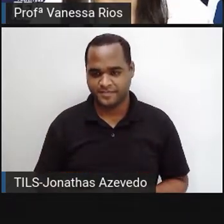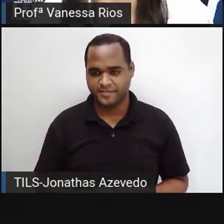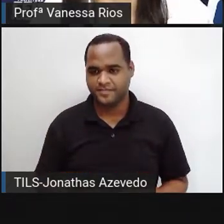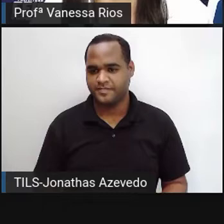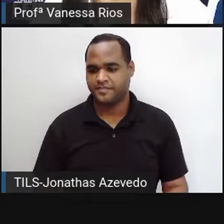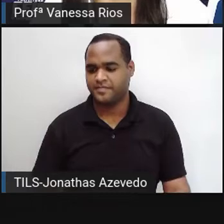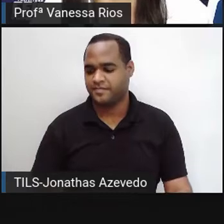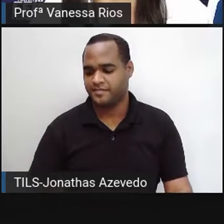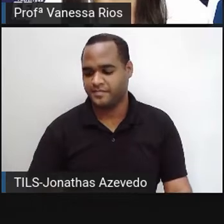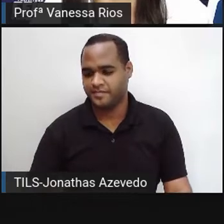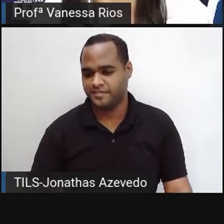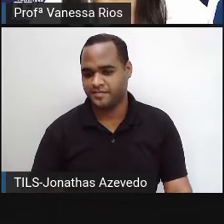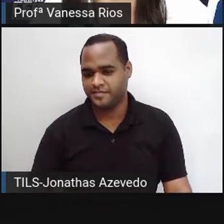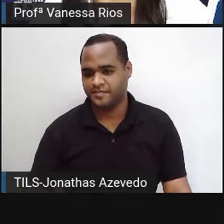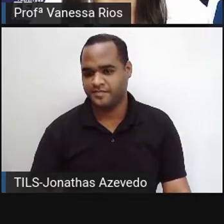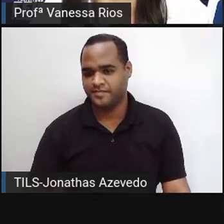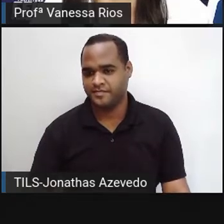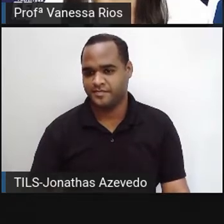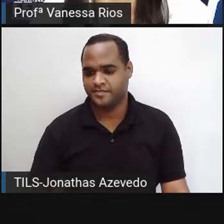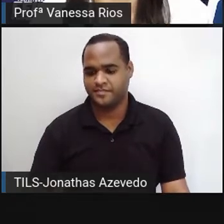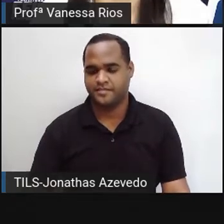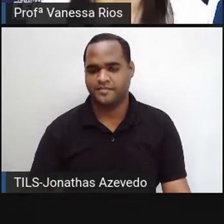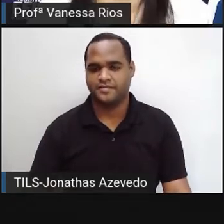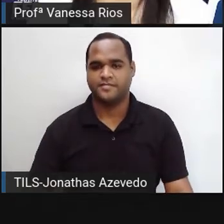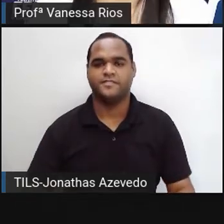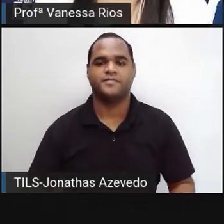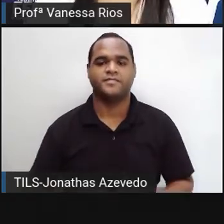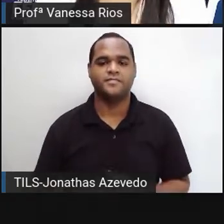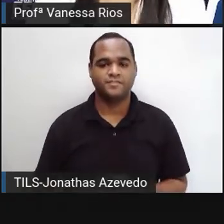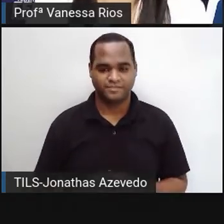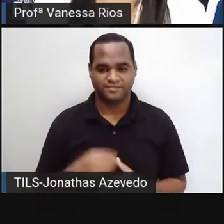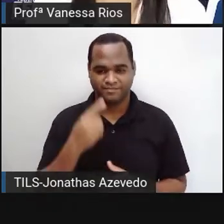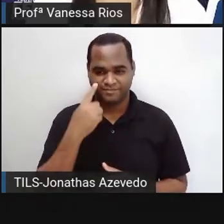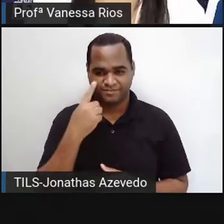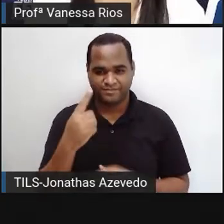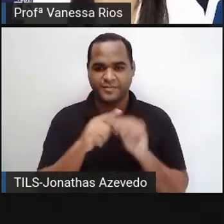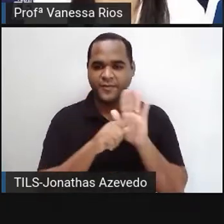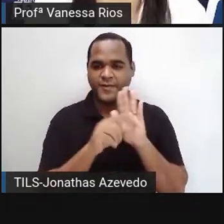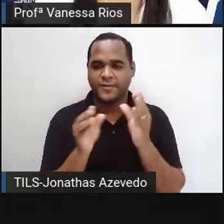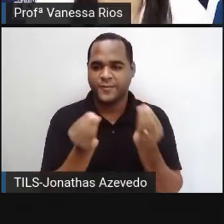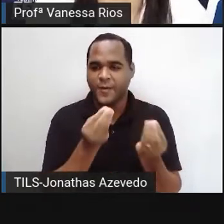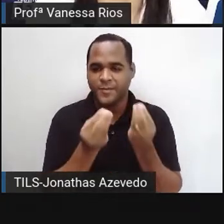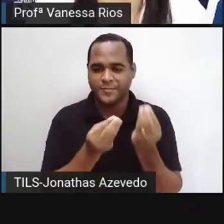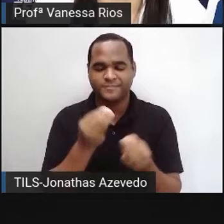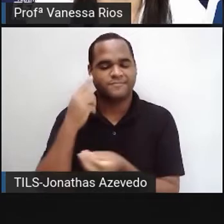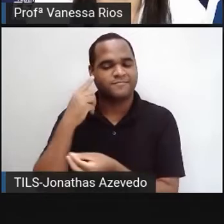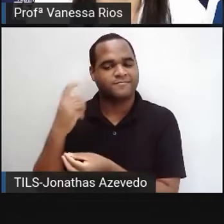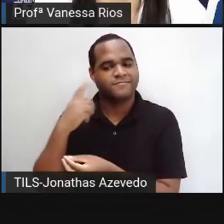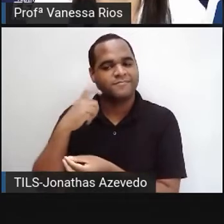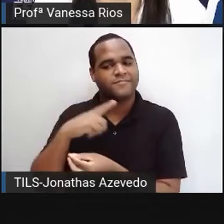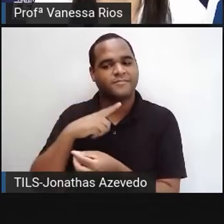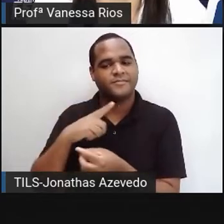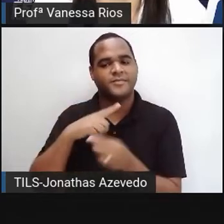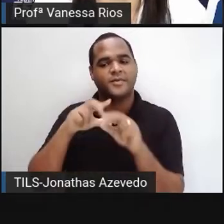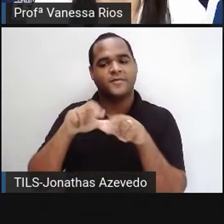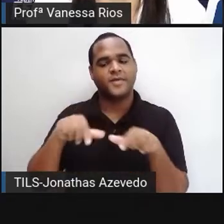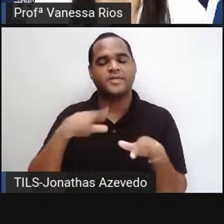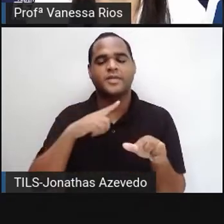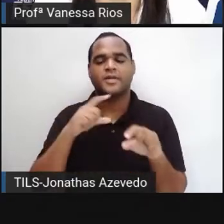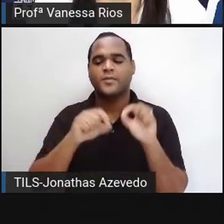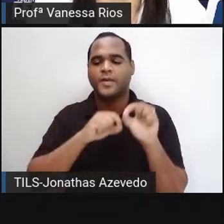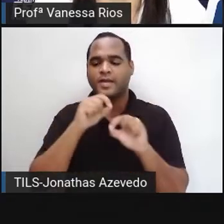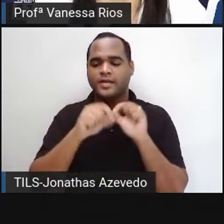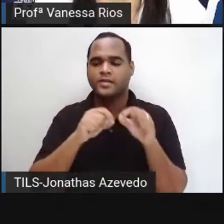Oi, pessoal, aqui é o João Santana. Neste vídeo eu vou mostrar para vocês alguns sons entre os milhares de sons